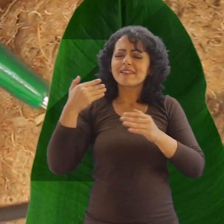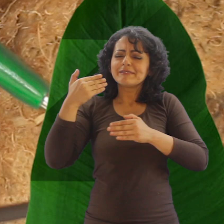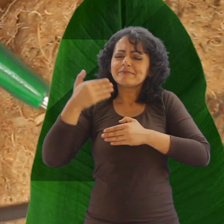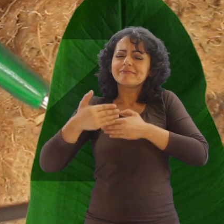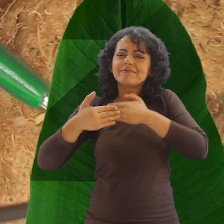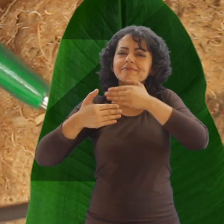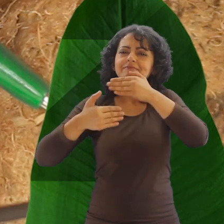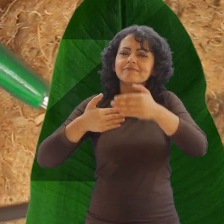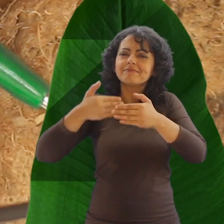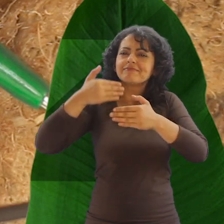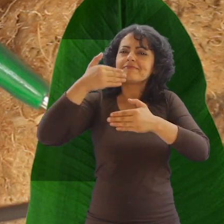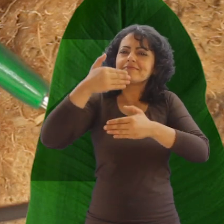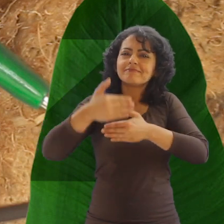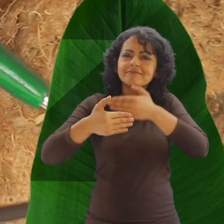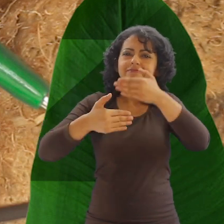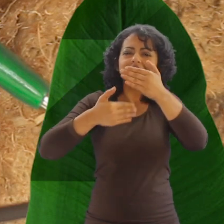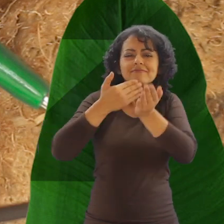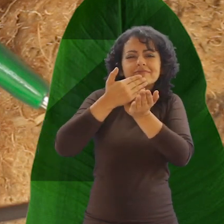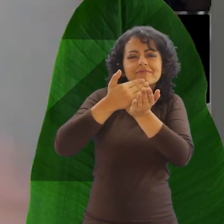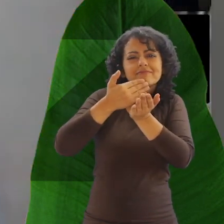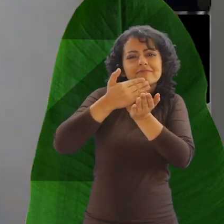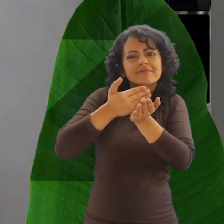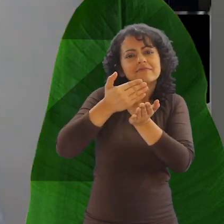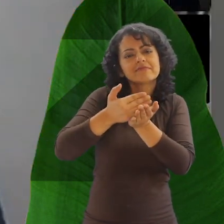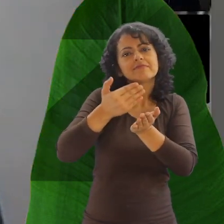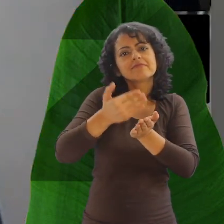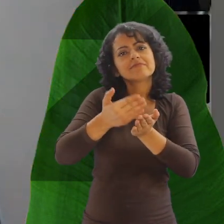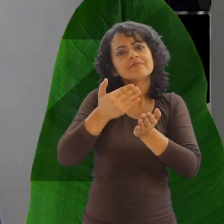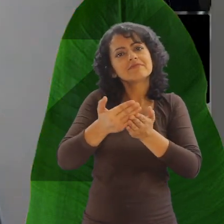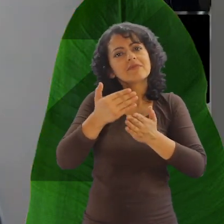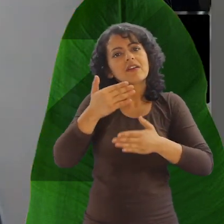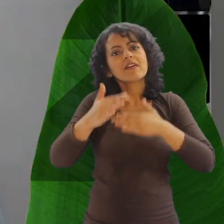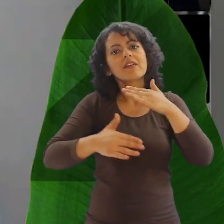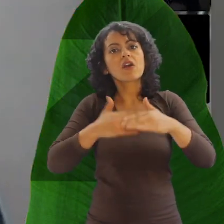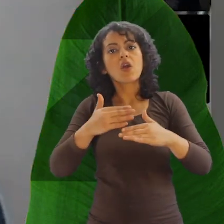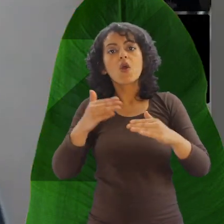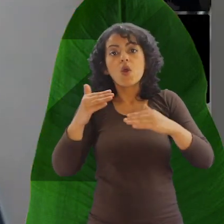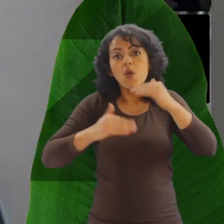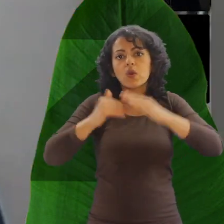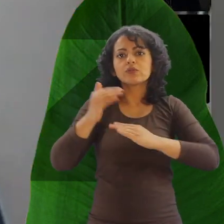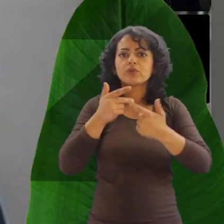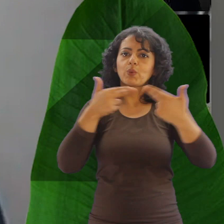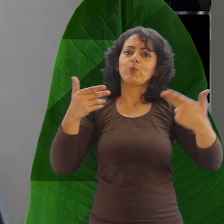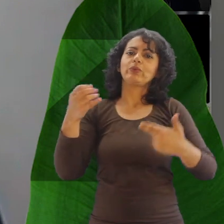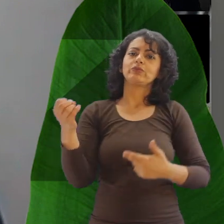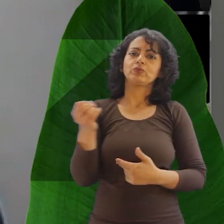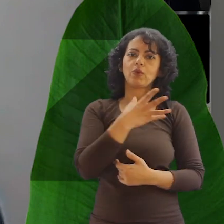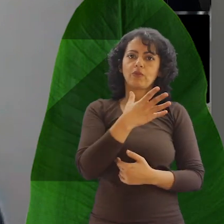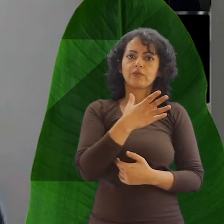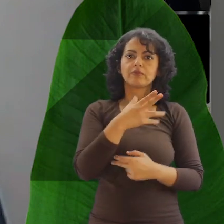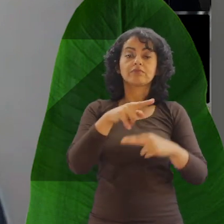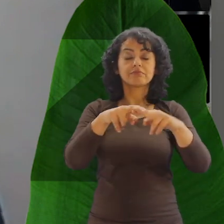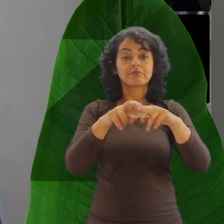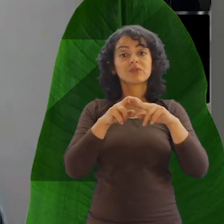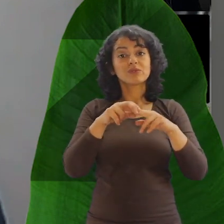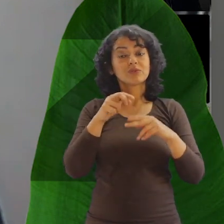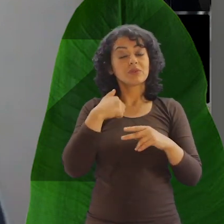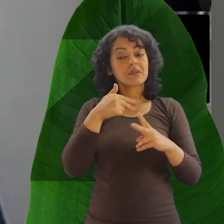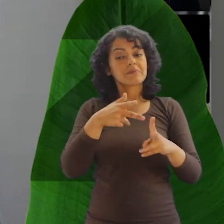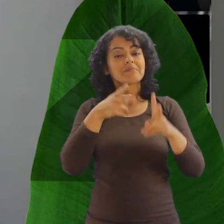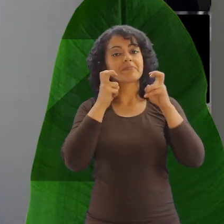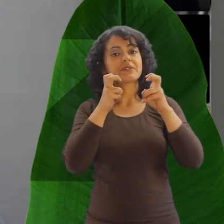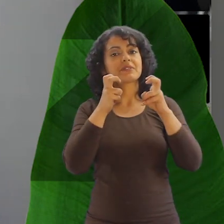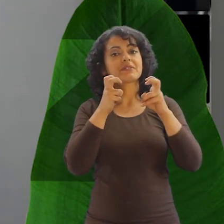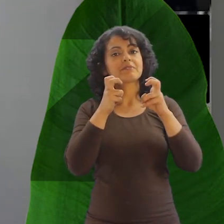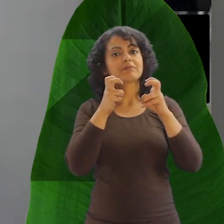formiguinha, assim, a gente efetivamente construindo novo. Para isso, eu vejo que não é um caminho, né?